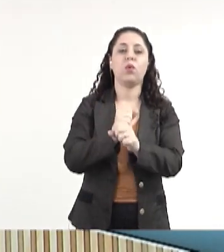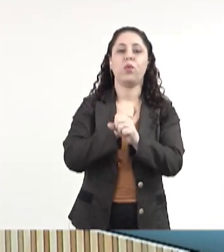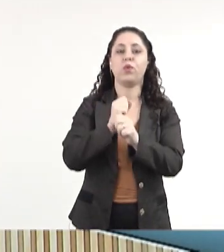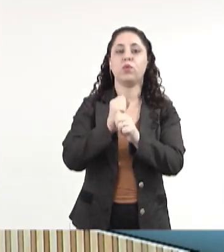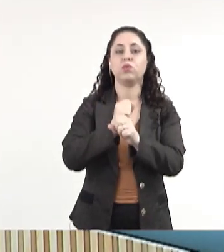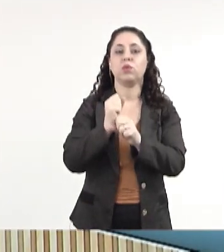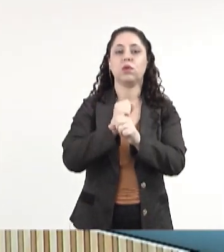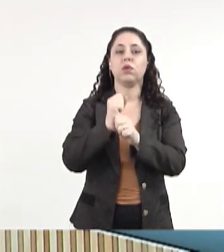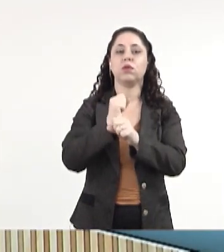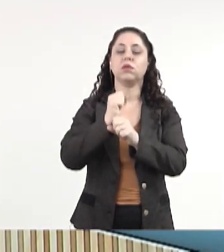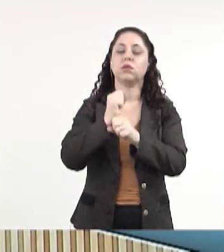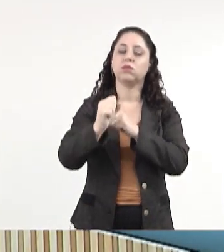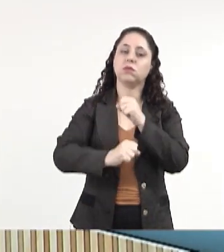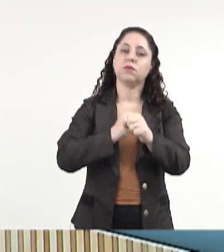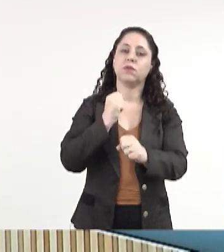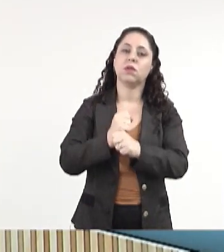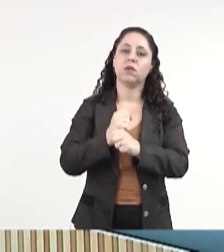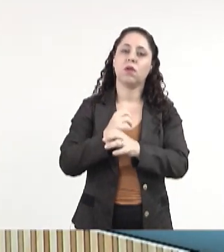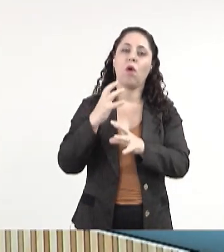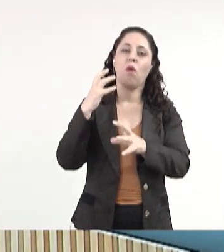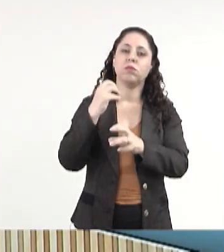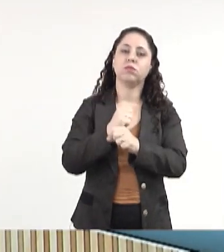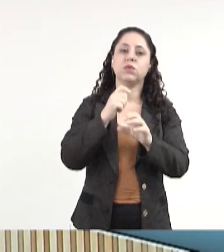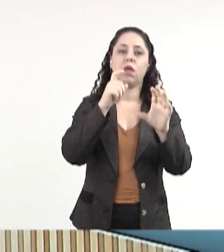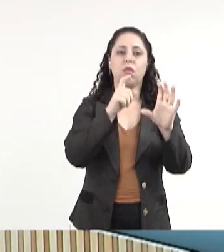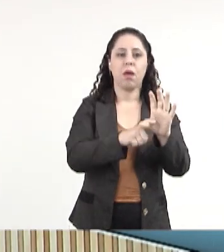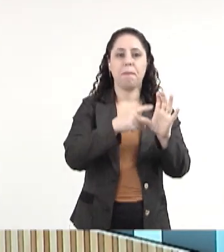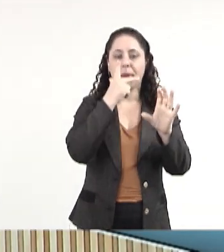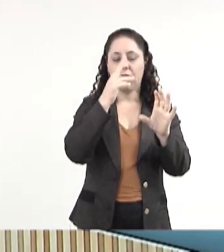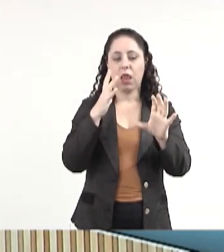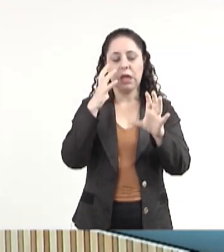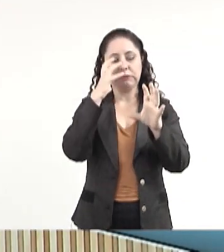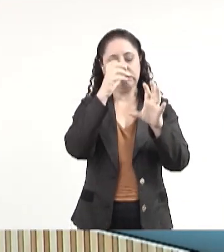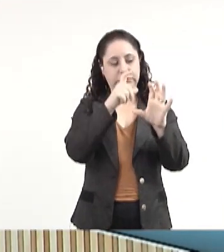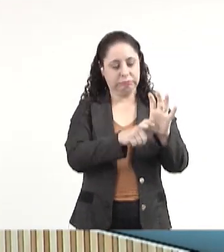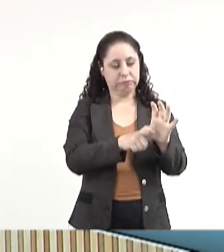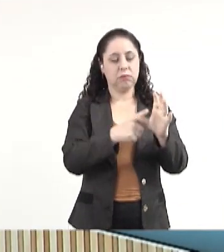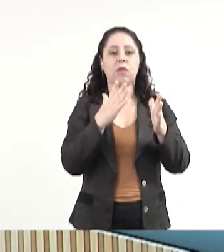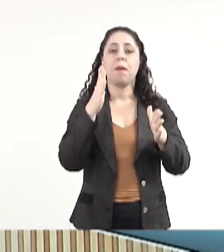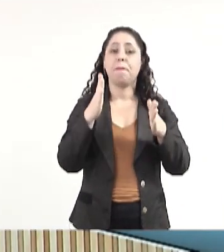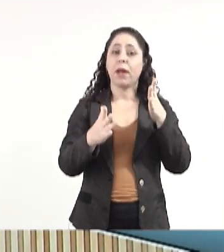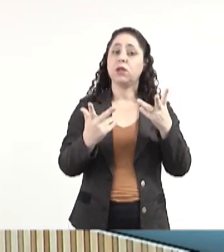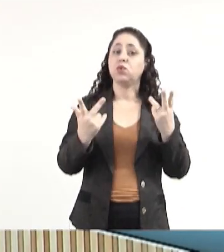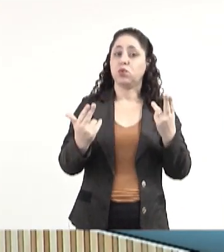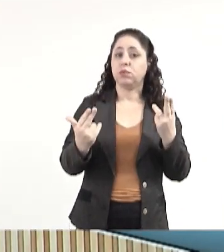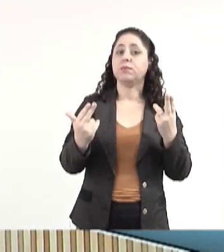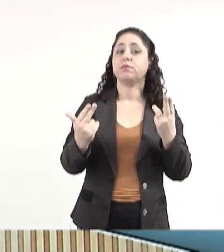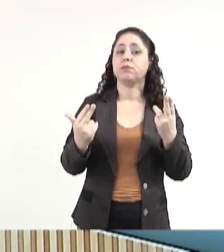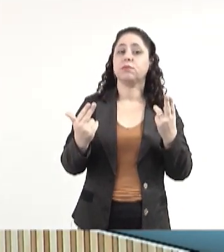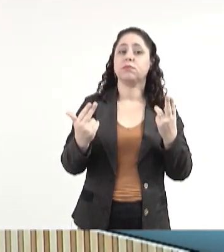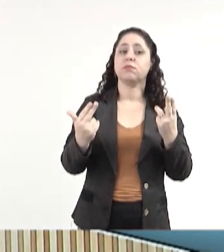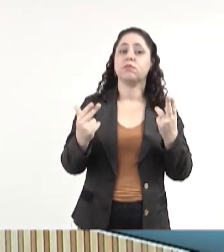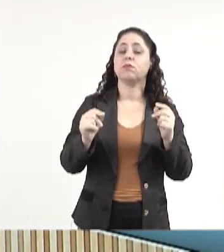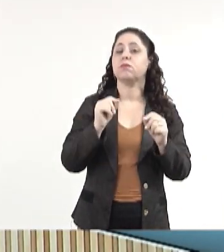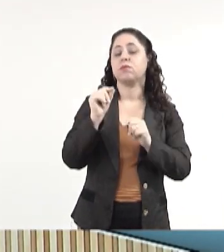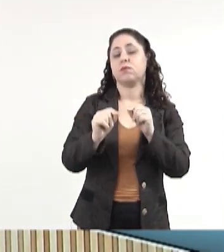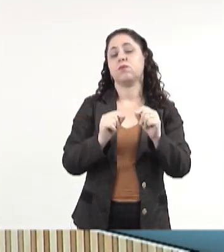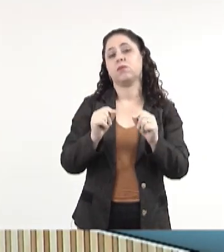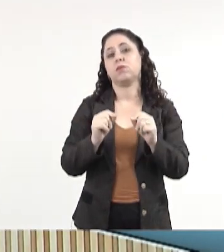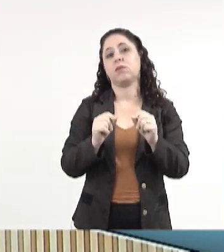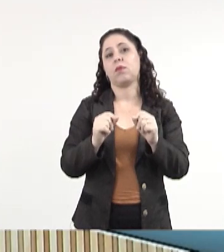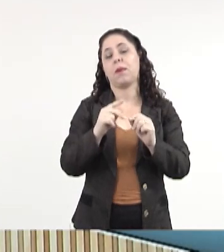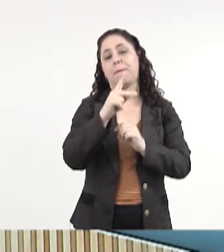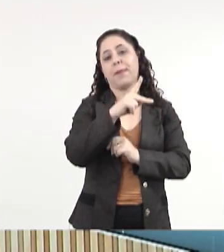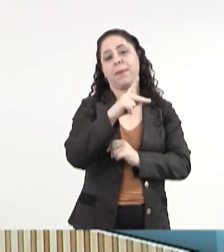que vem, número que está empatando com a despesa, né? A receita e despesa no mesmo patamar. Assim como